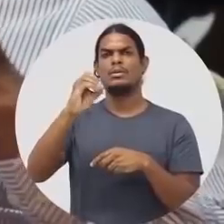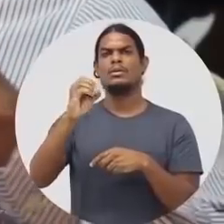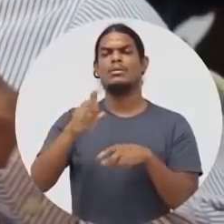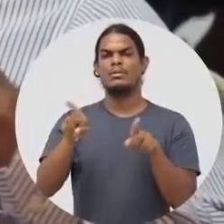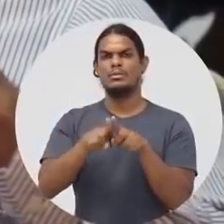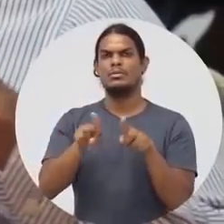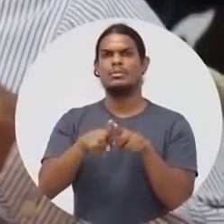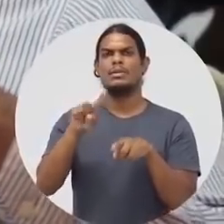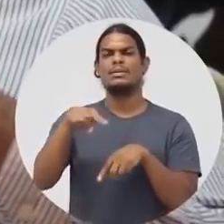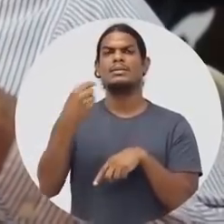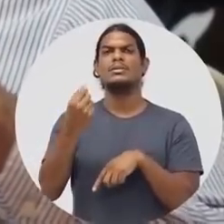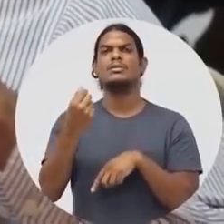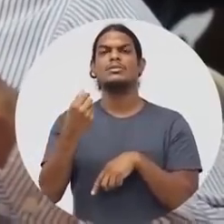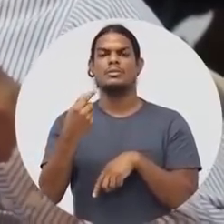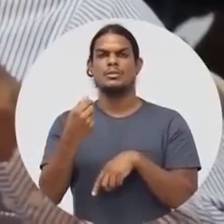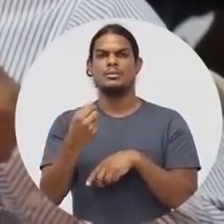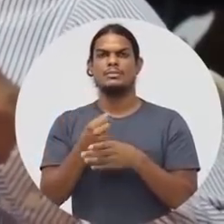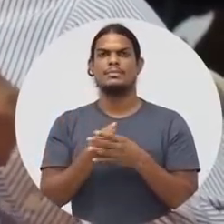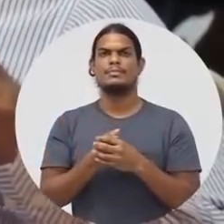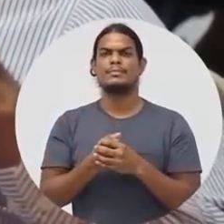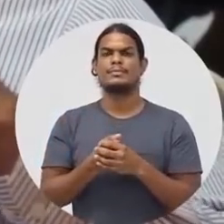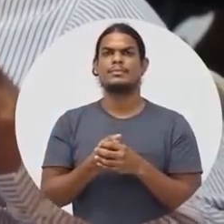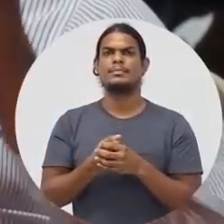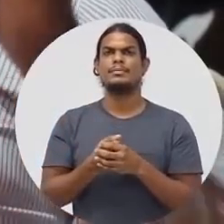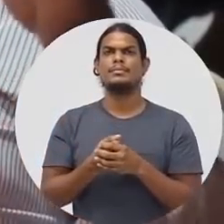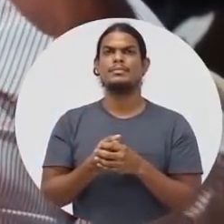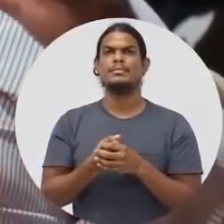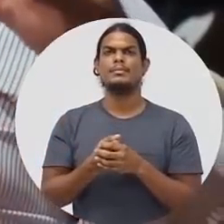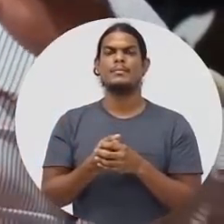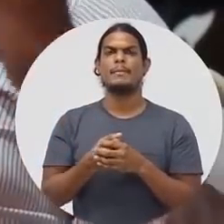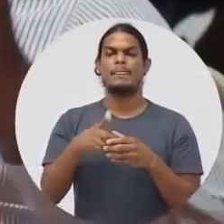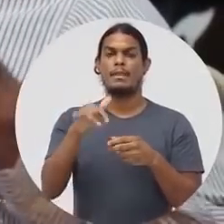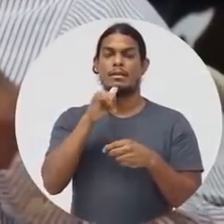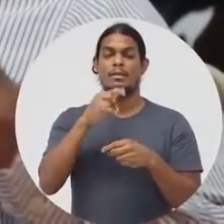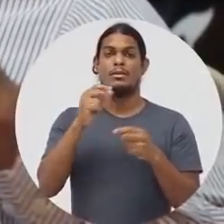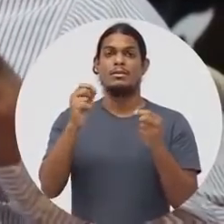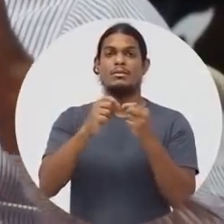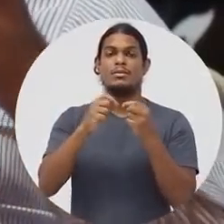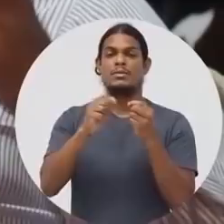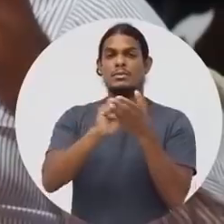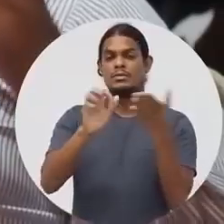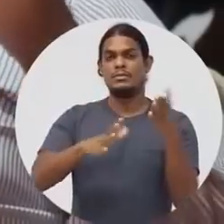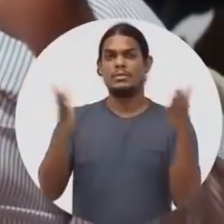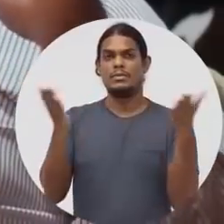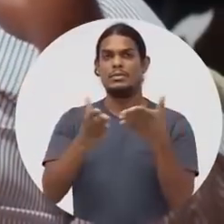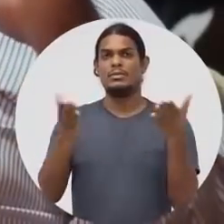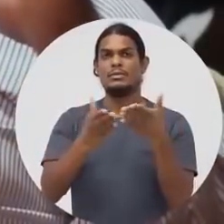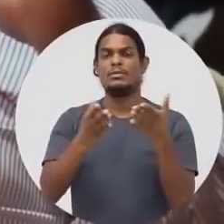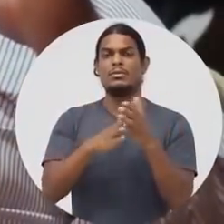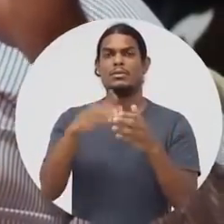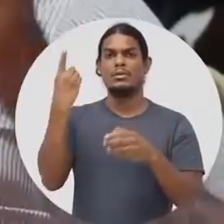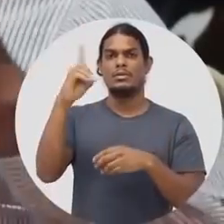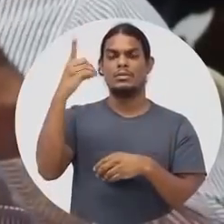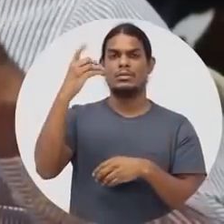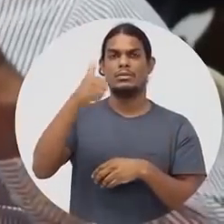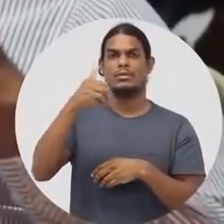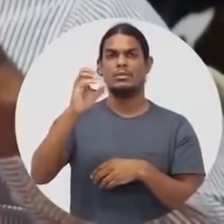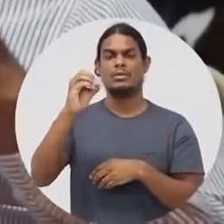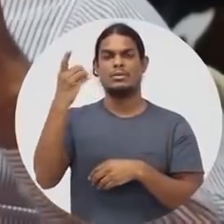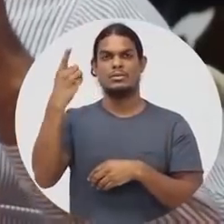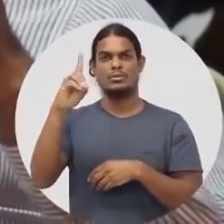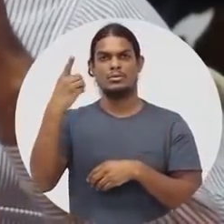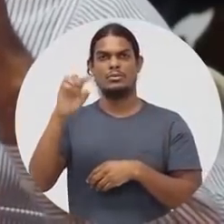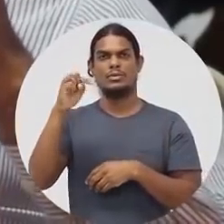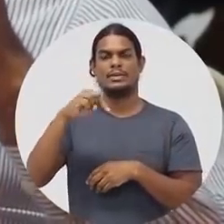fixado. Esse dinheiro vai estar lá disponível, tá? Imagina que nós fizemos a operação agora, e foi 10 mil dólares, tá certo? Então